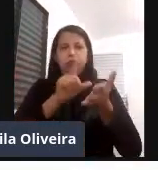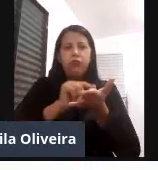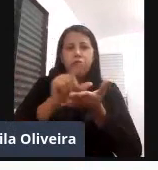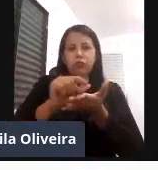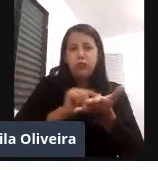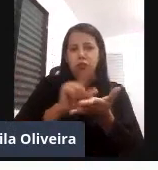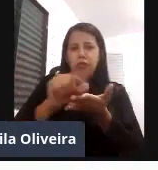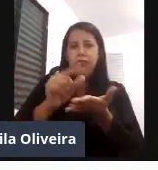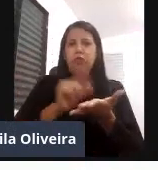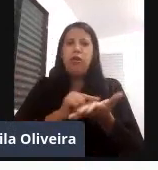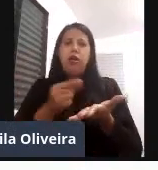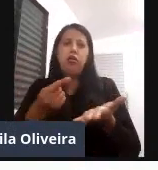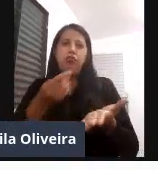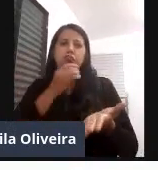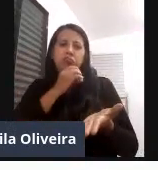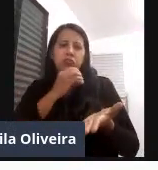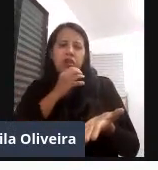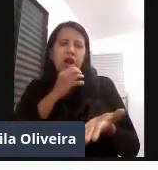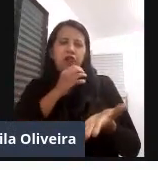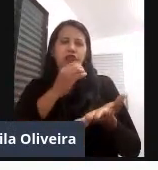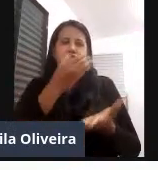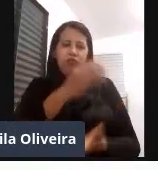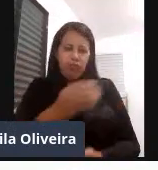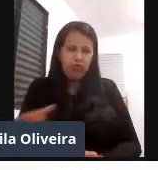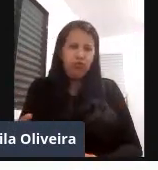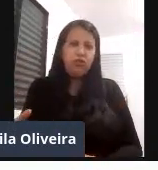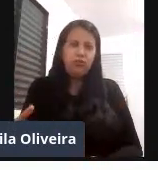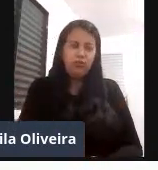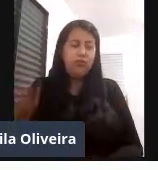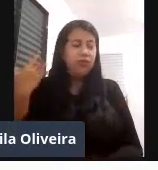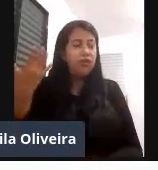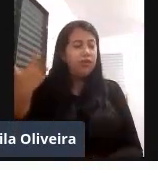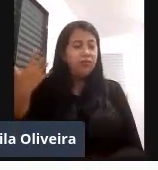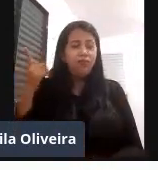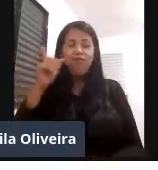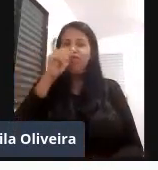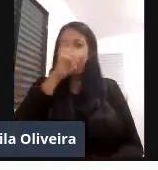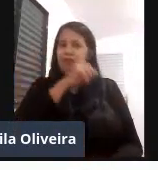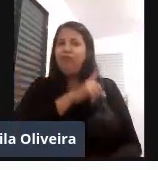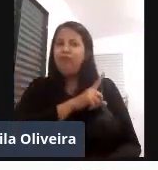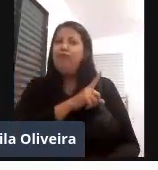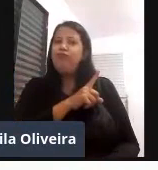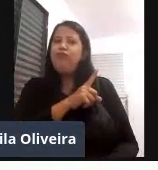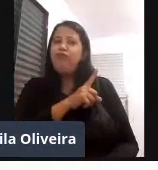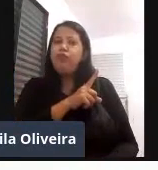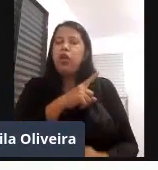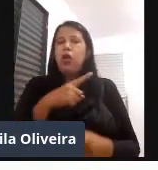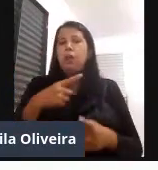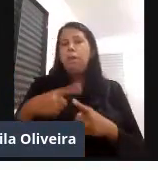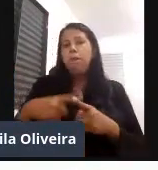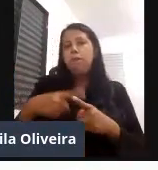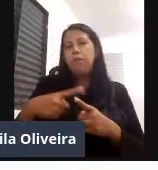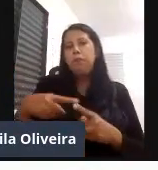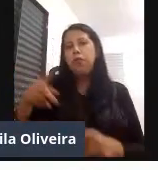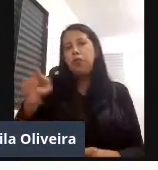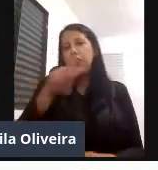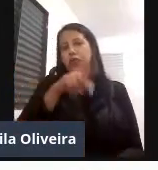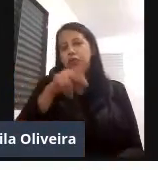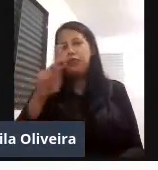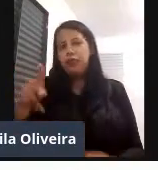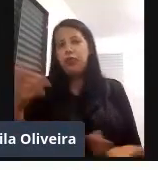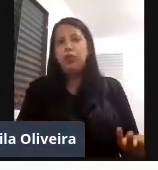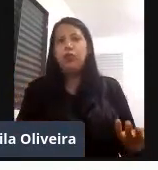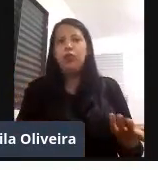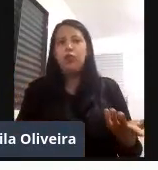ao conhecimento científico que era produzido por professores, por pesquisadores, ele era um pouco